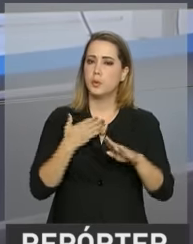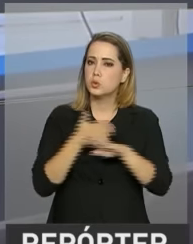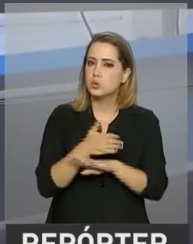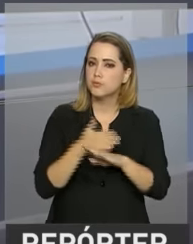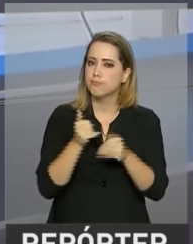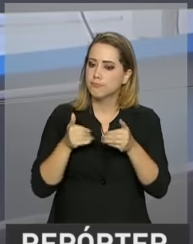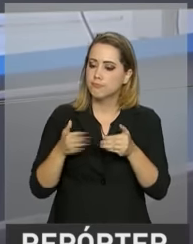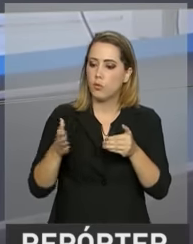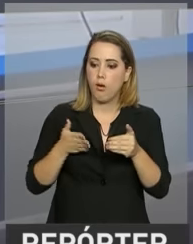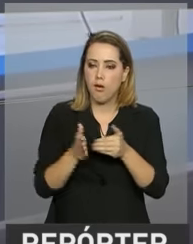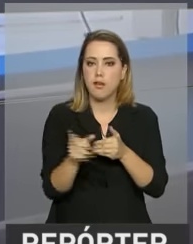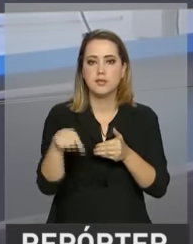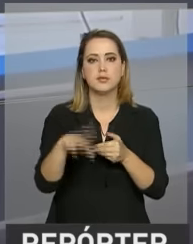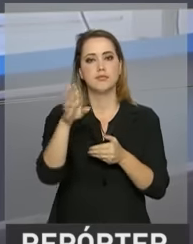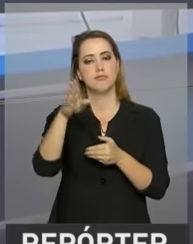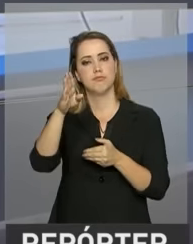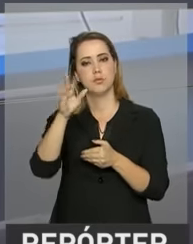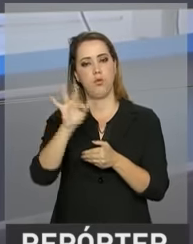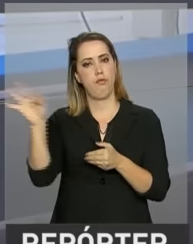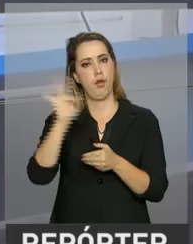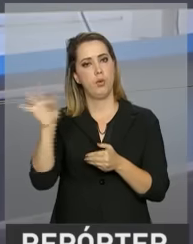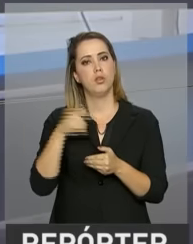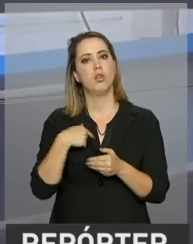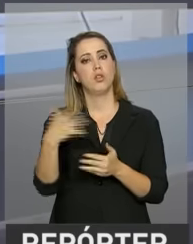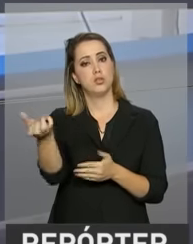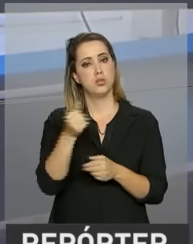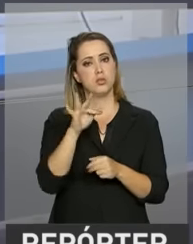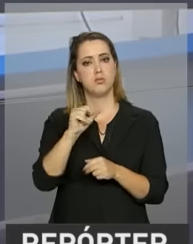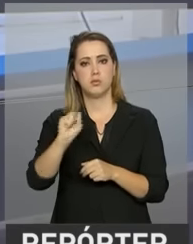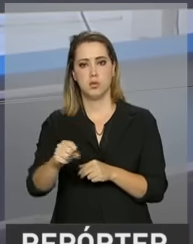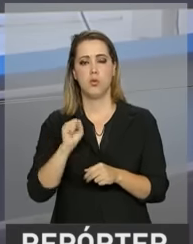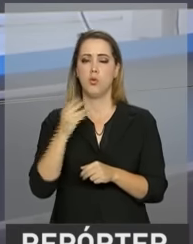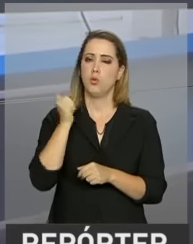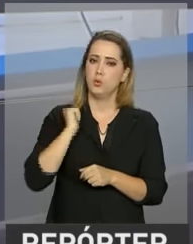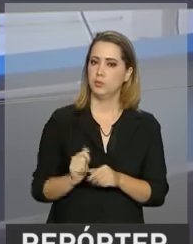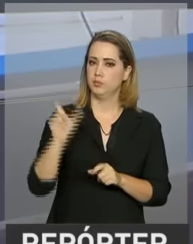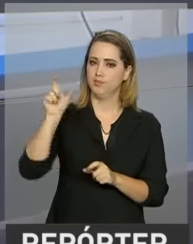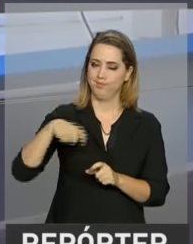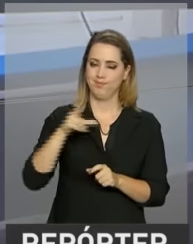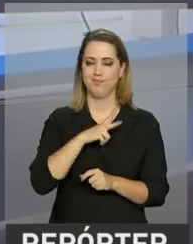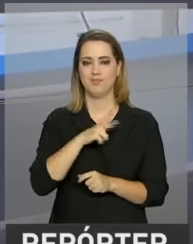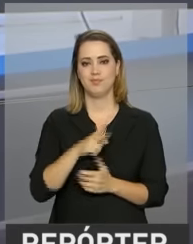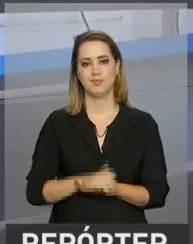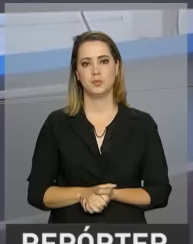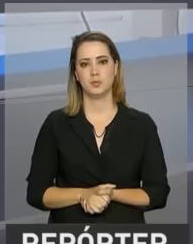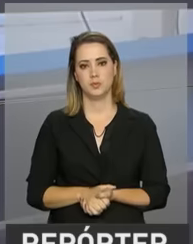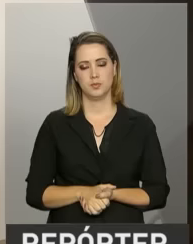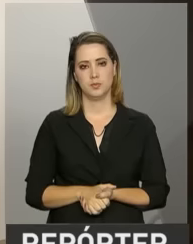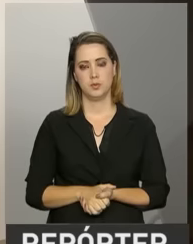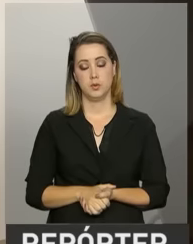porta de entrada para estudante ingressar no ensino superior receber financiamento estudantil ou bolsas de estudo em universidades